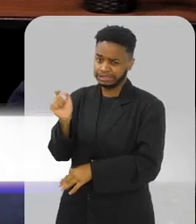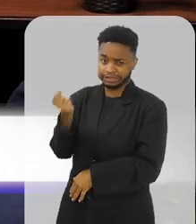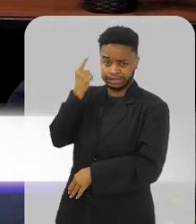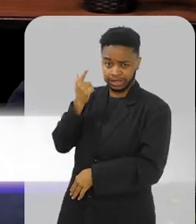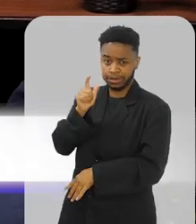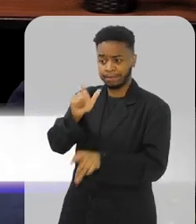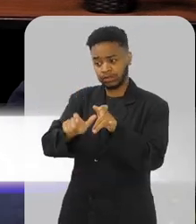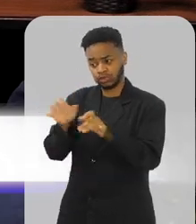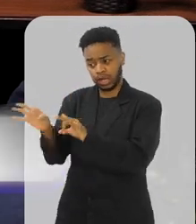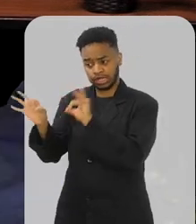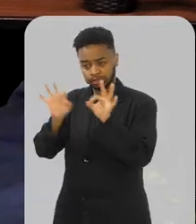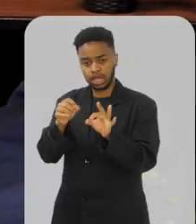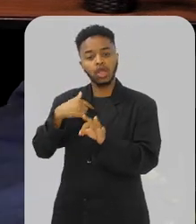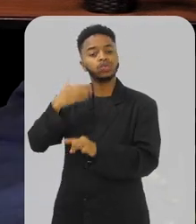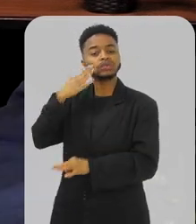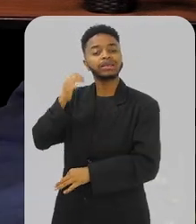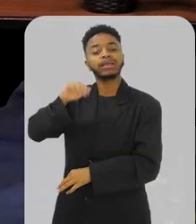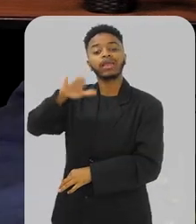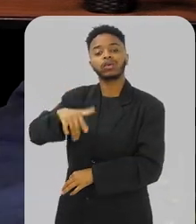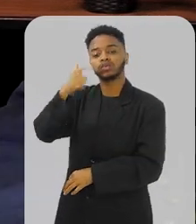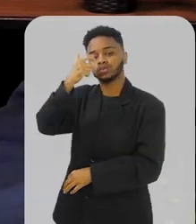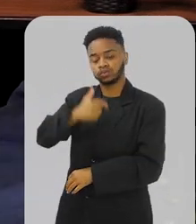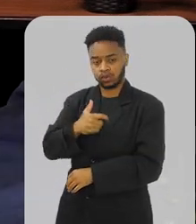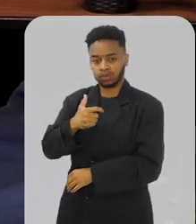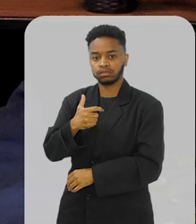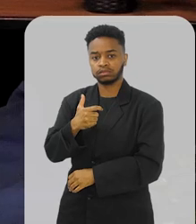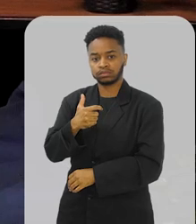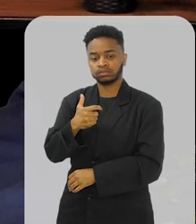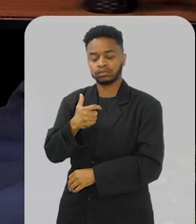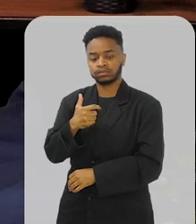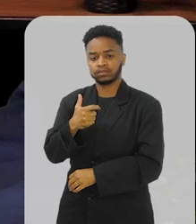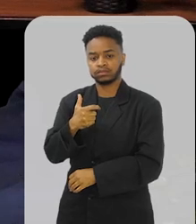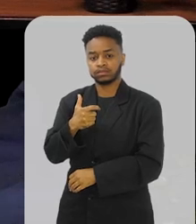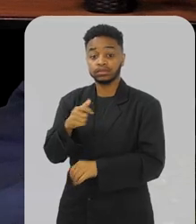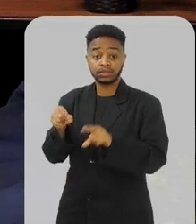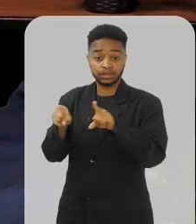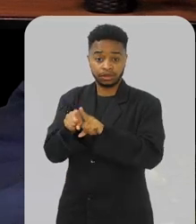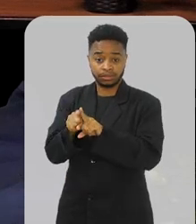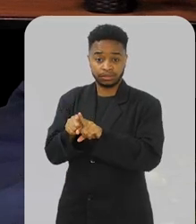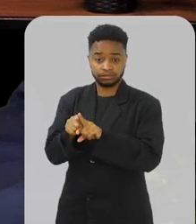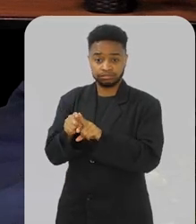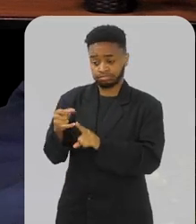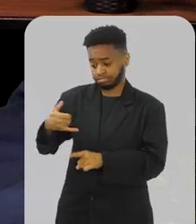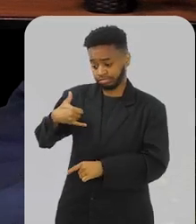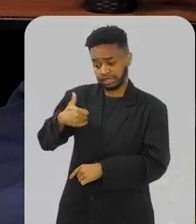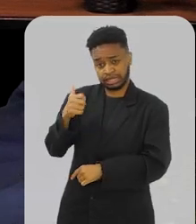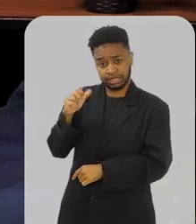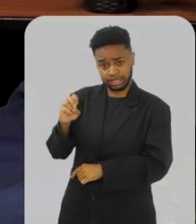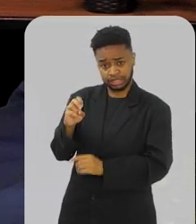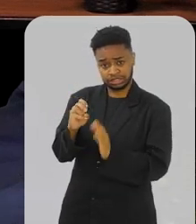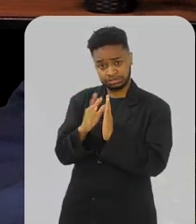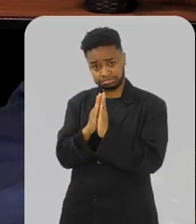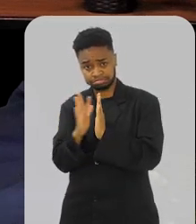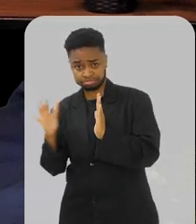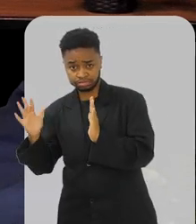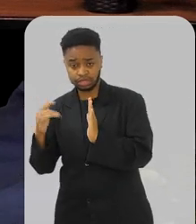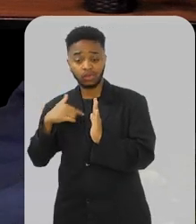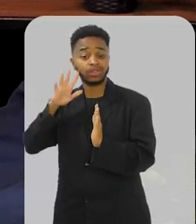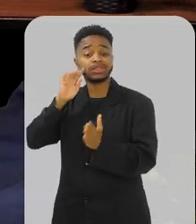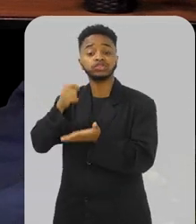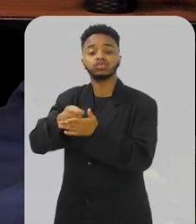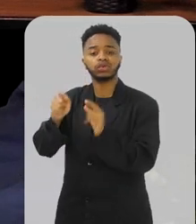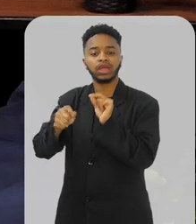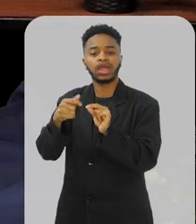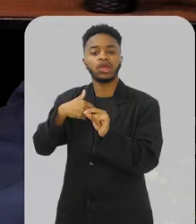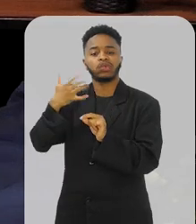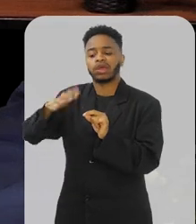quem esteja ouvindo. Eu sei quem eu sou. E eu... Dos meus 15 anos em diante, eu decidi não ser